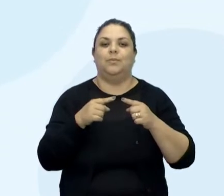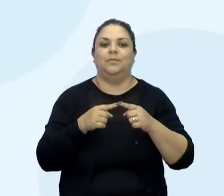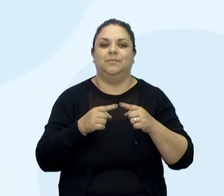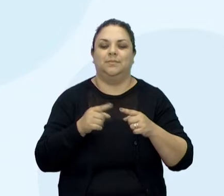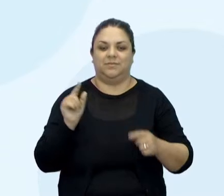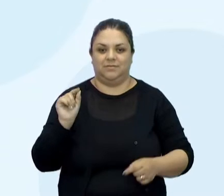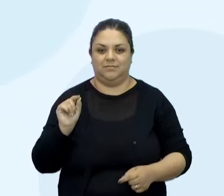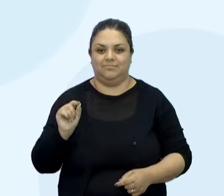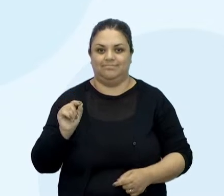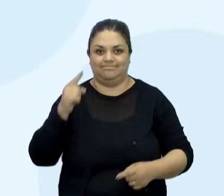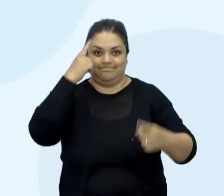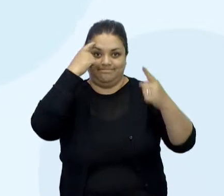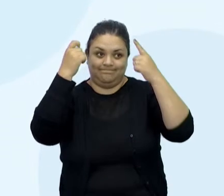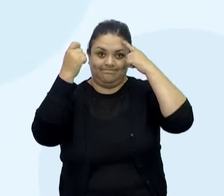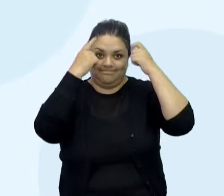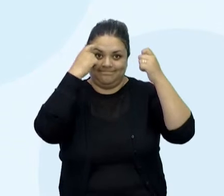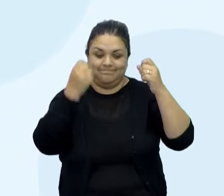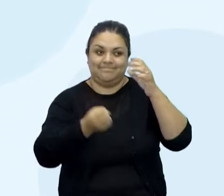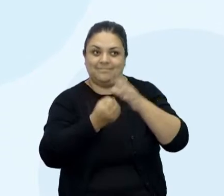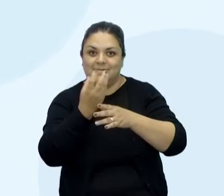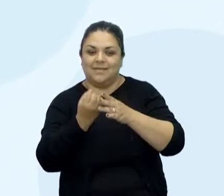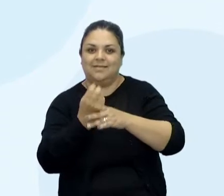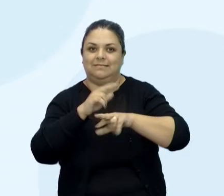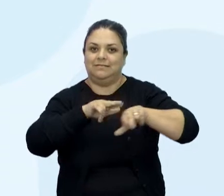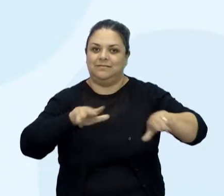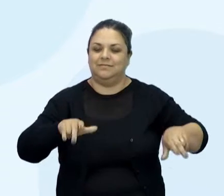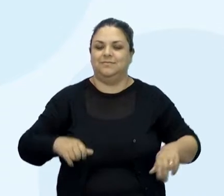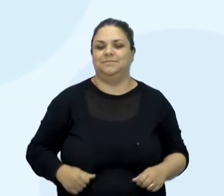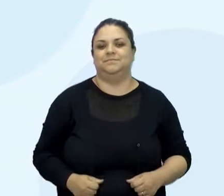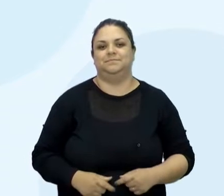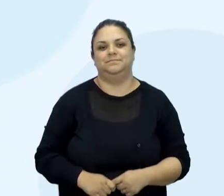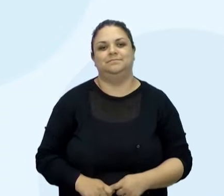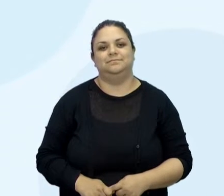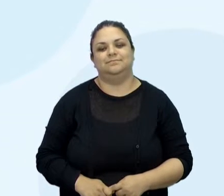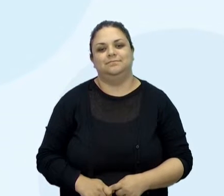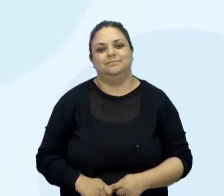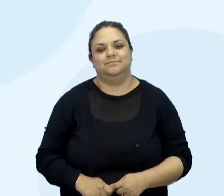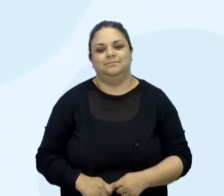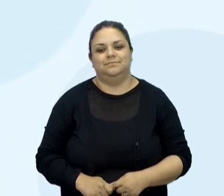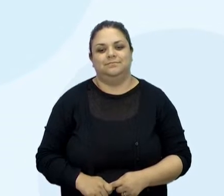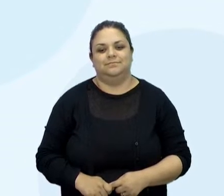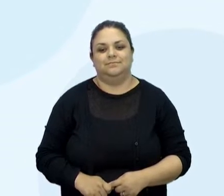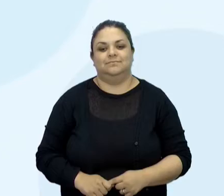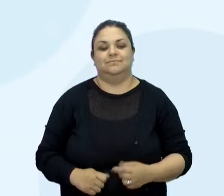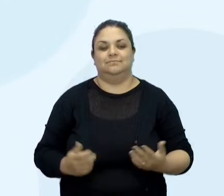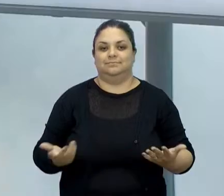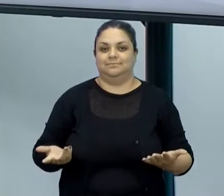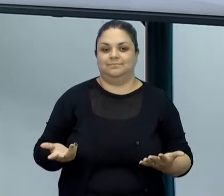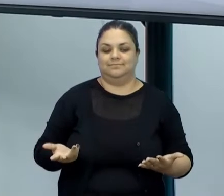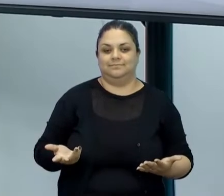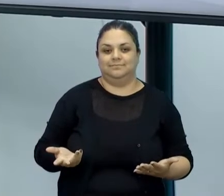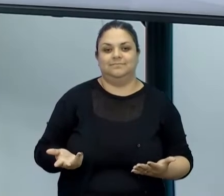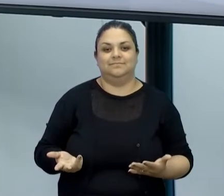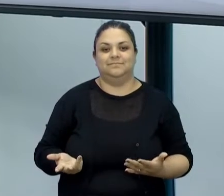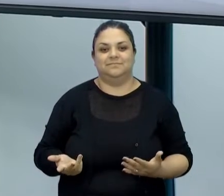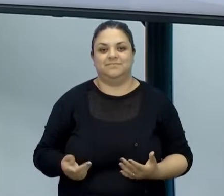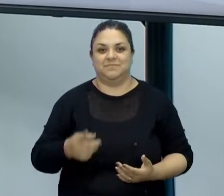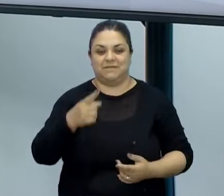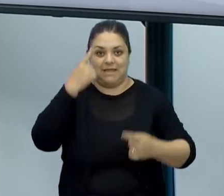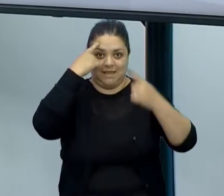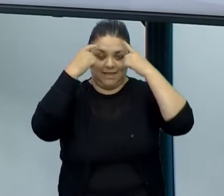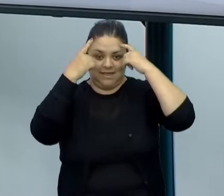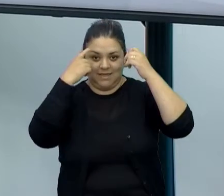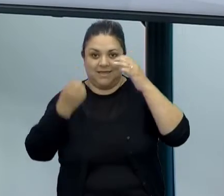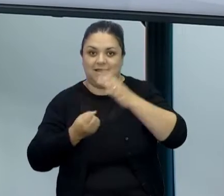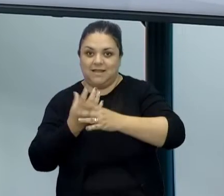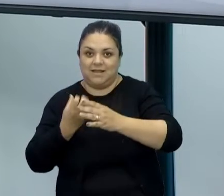estruturante processos criativos, tá? E aí, gente, olha só, não dá para você ser criativo